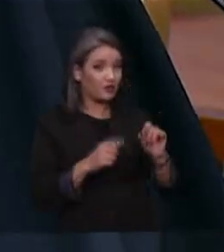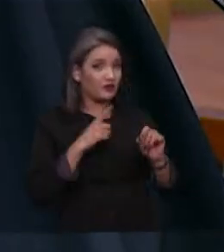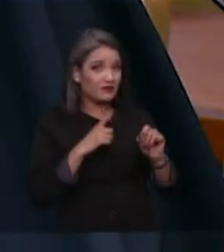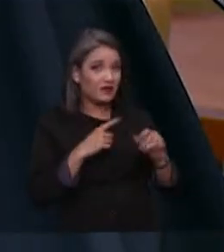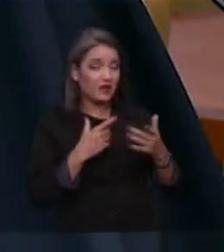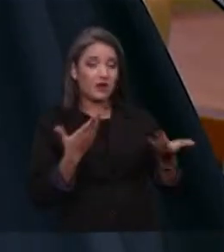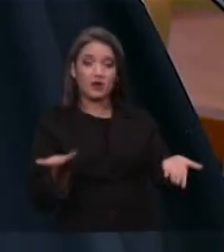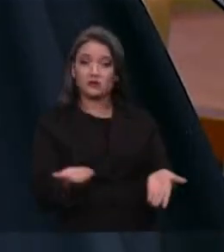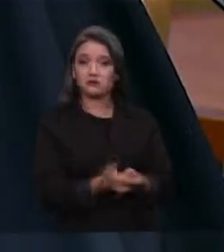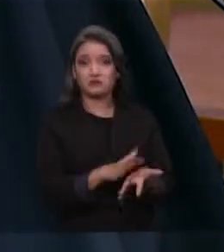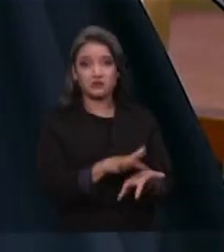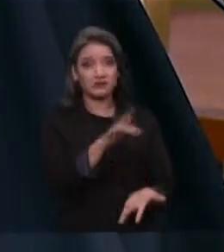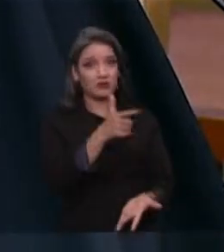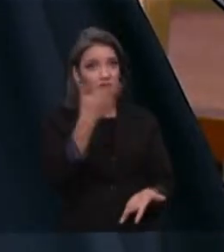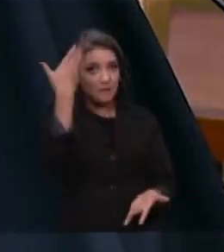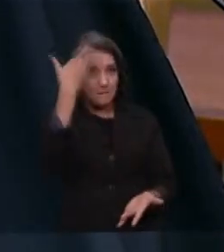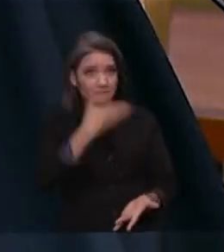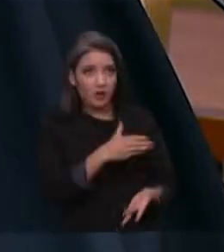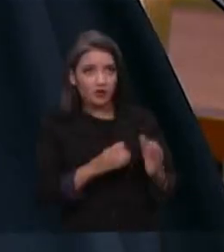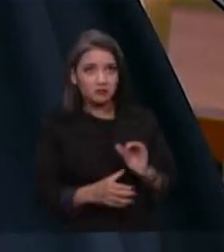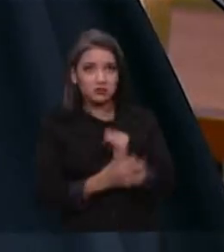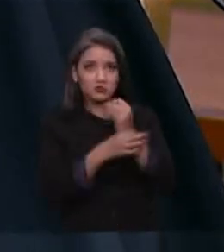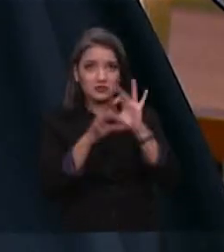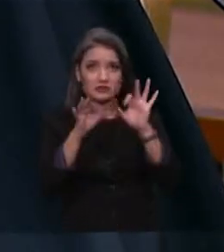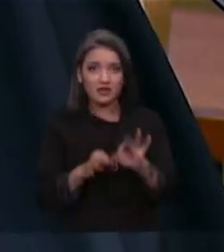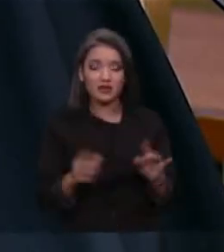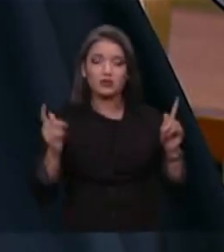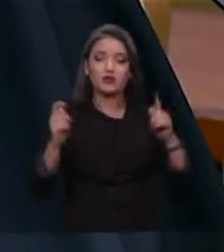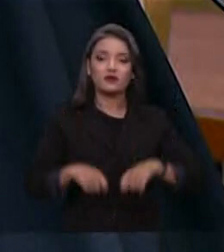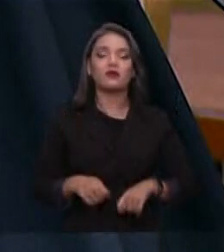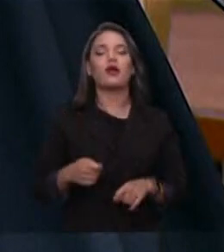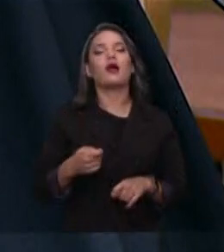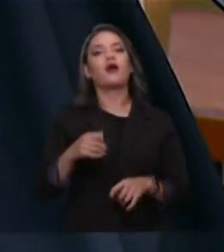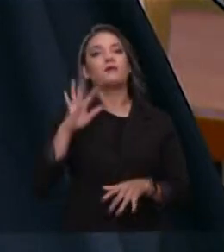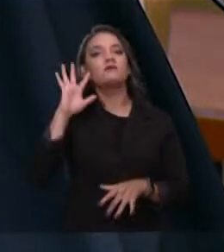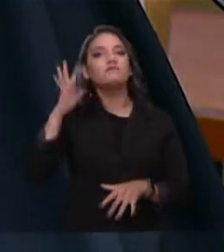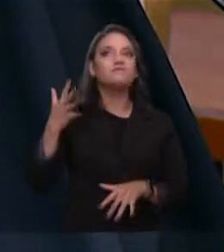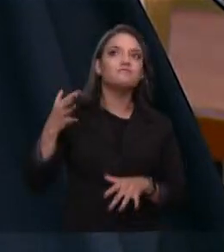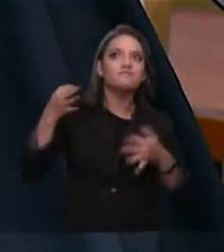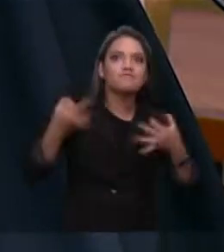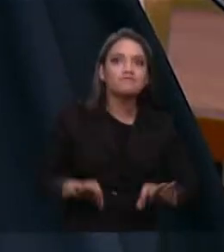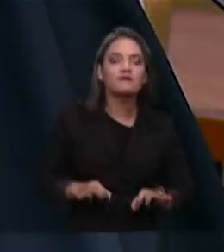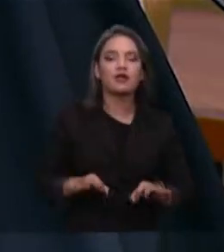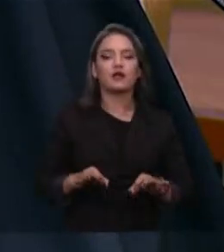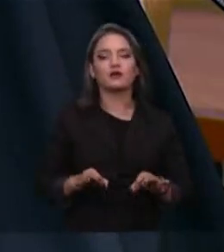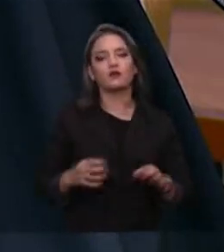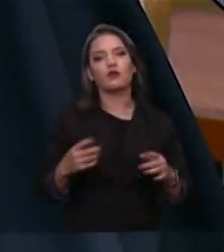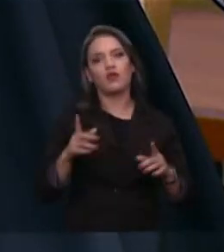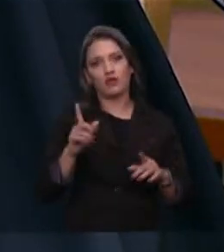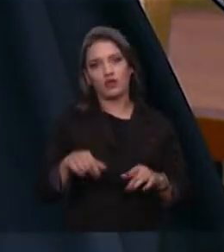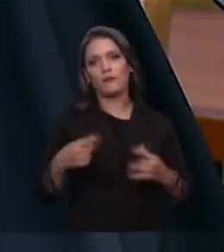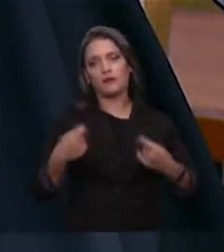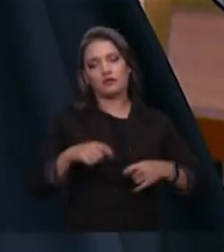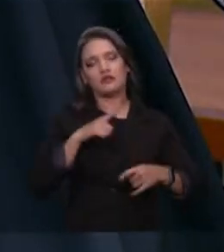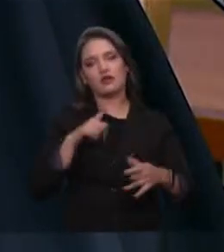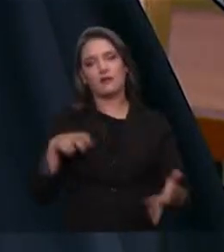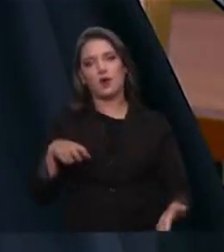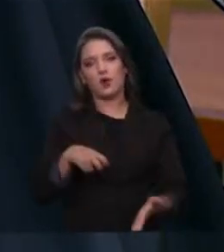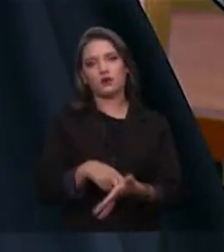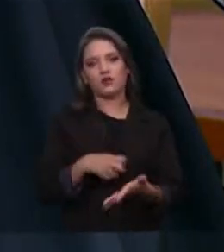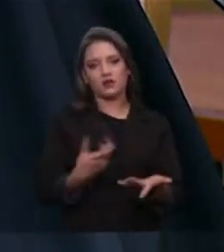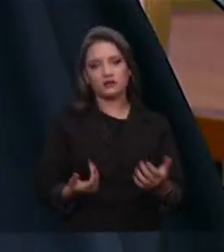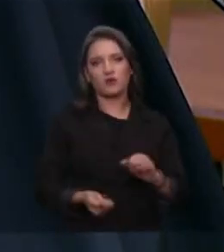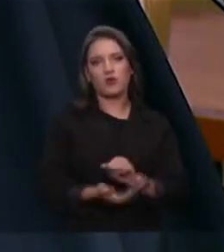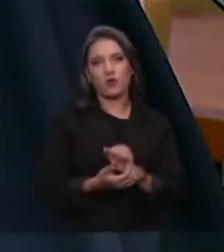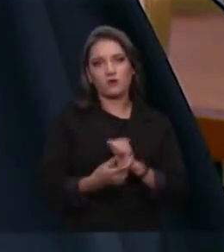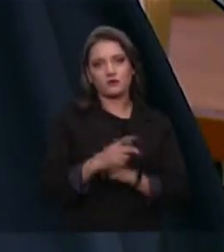não apresentaram elementos de prova consistentes a permitir a formação de um juízo de certeza exigível para a condenação da prática do delito de